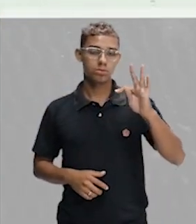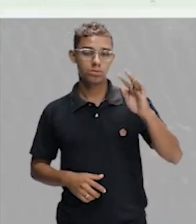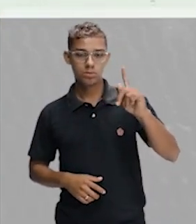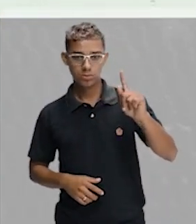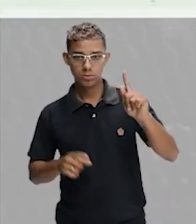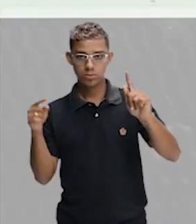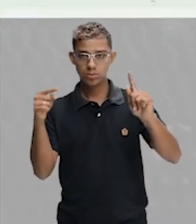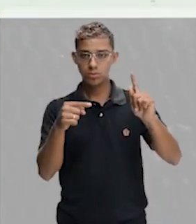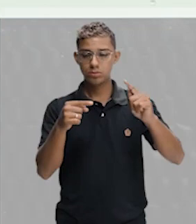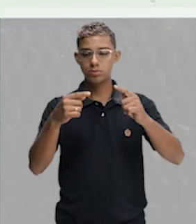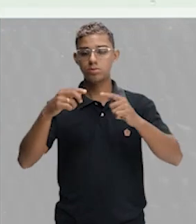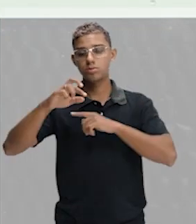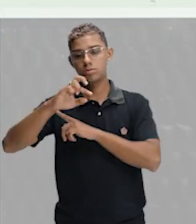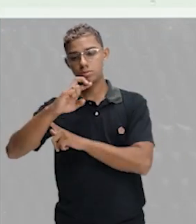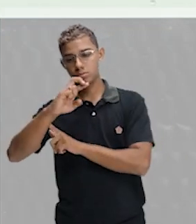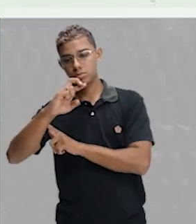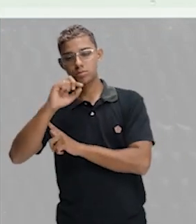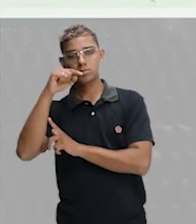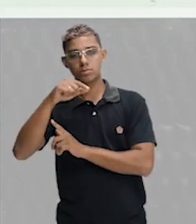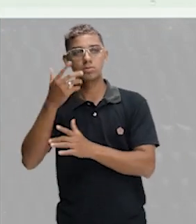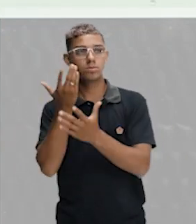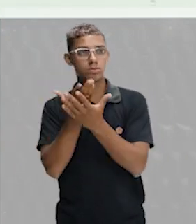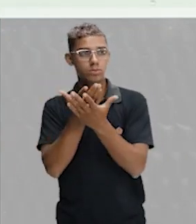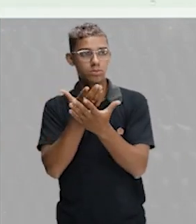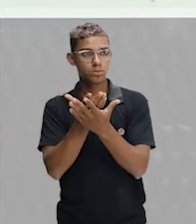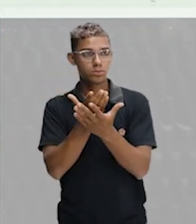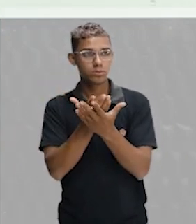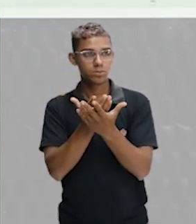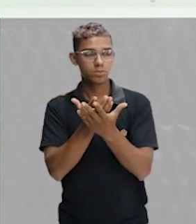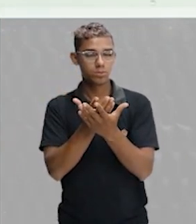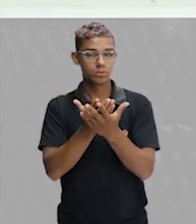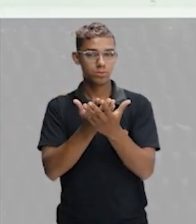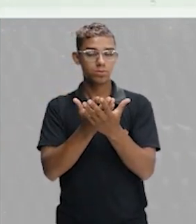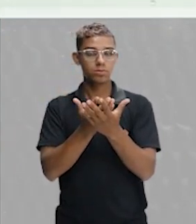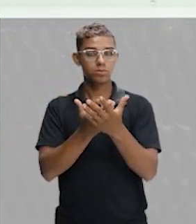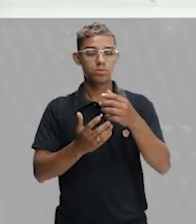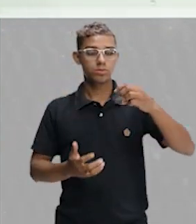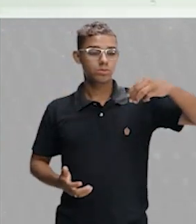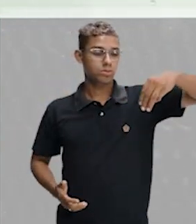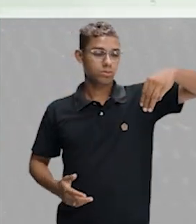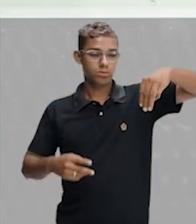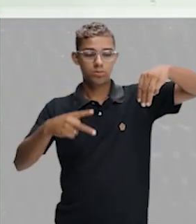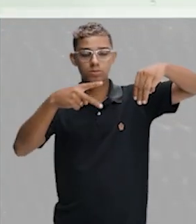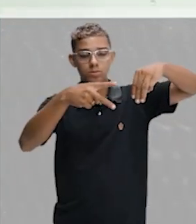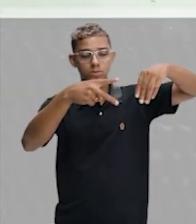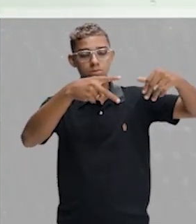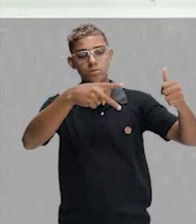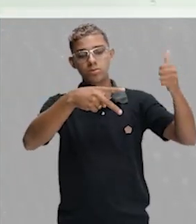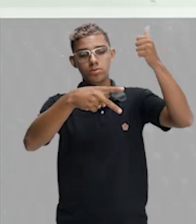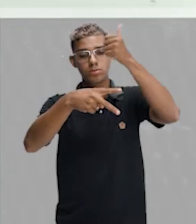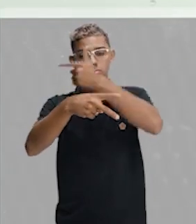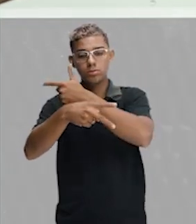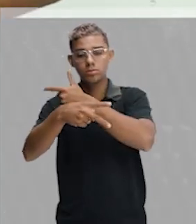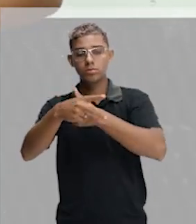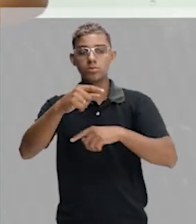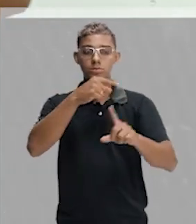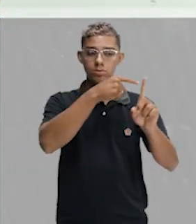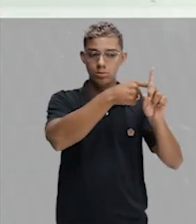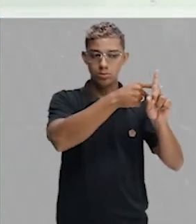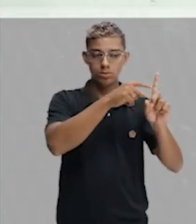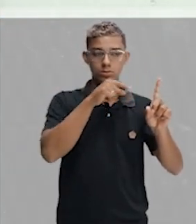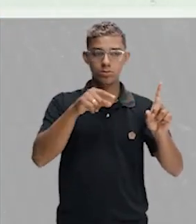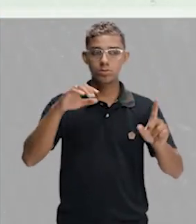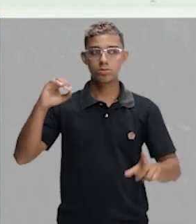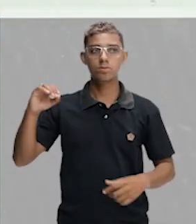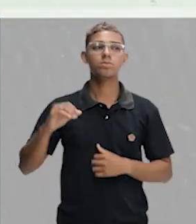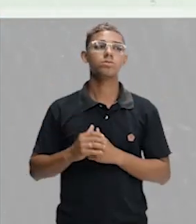vai implicar que meu coeficiente angular vai ser positivo tá então se o meu coeficiente angular é positivo quer